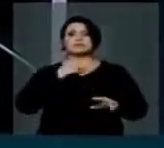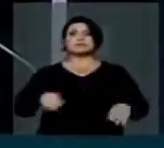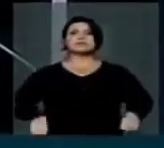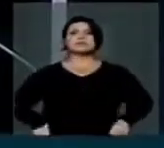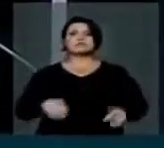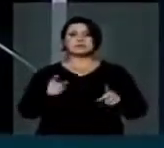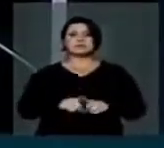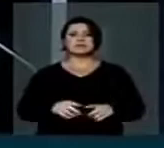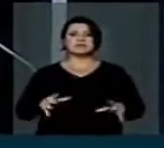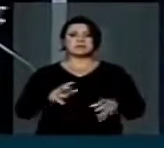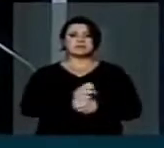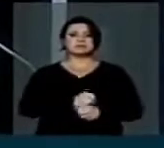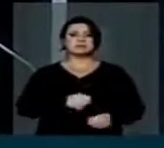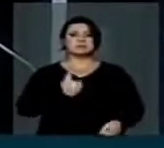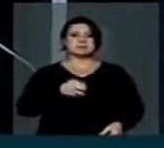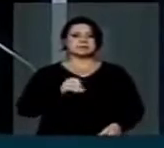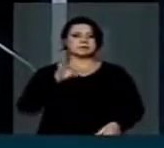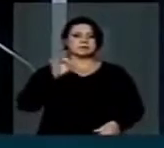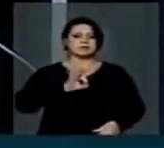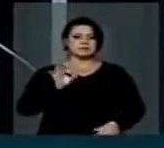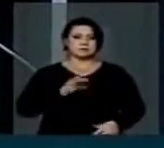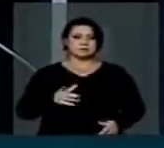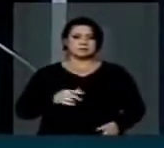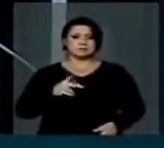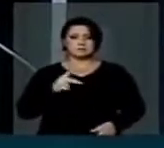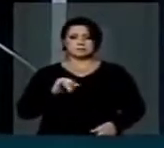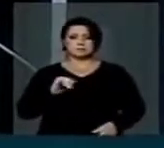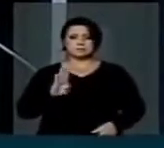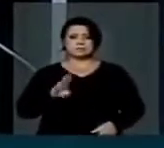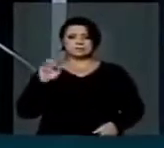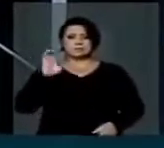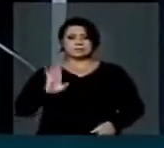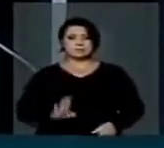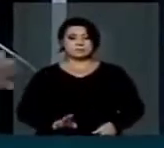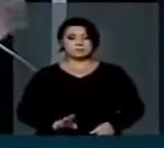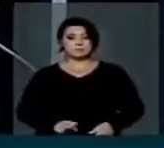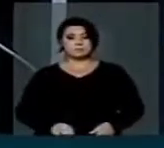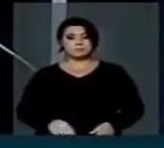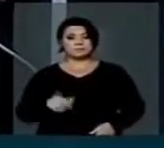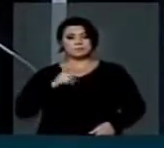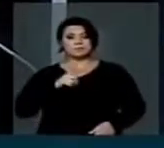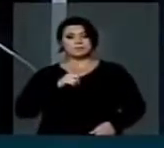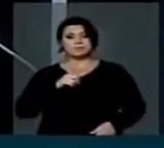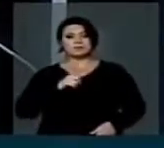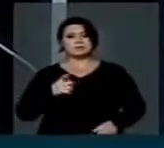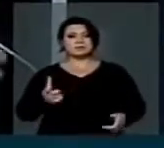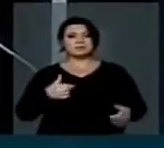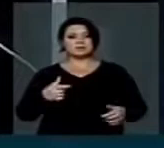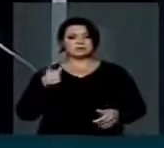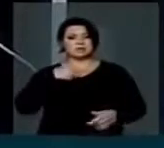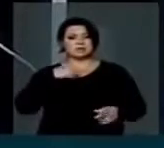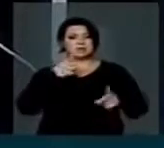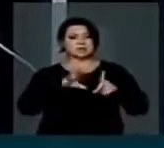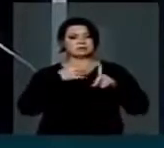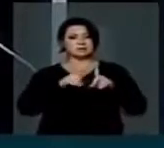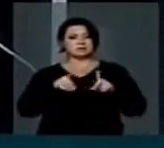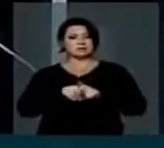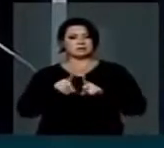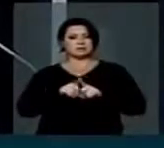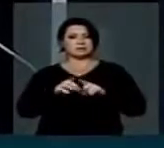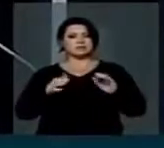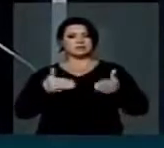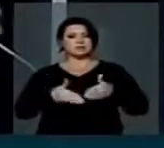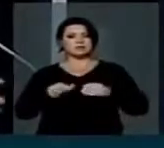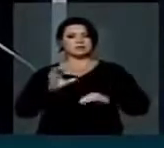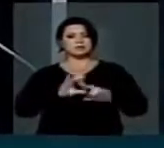um gasto em torno de 10% do PIB do nosso país. Nós estamos com grandes desafios. A